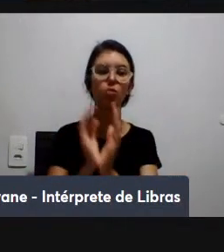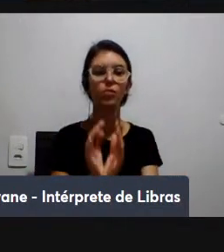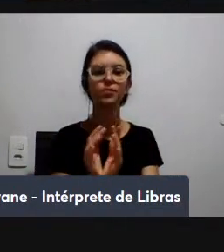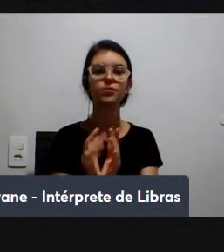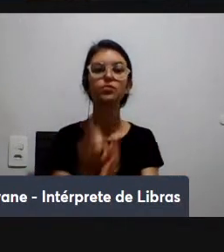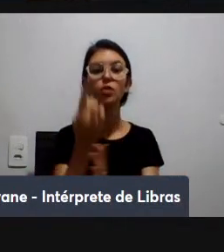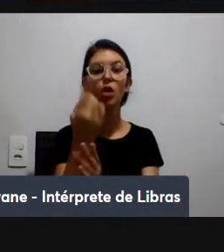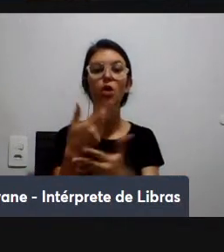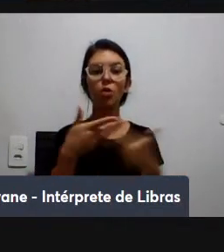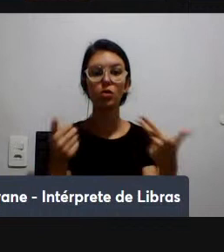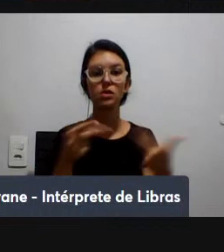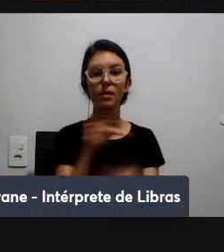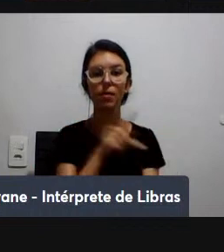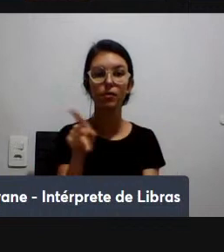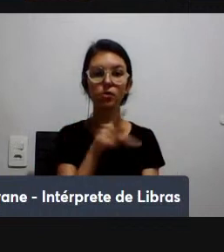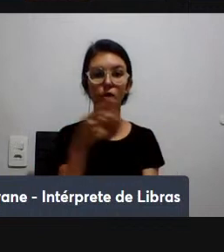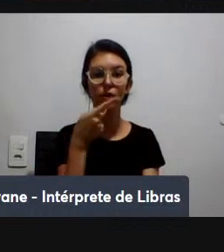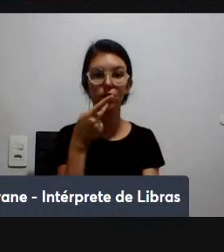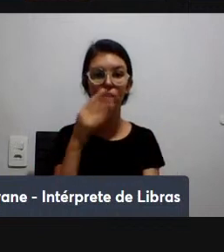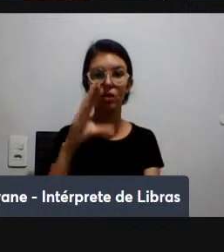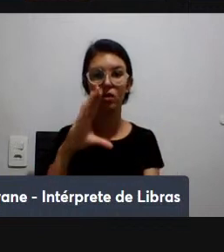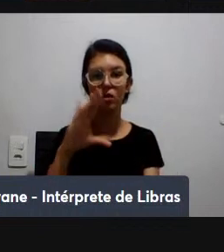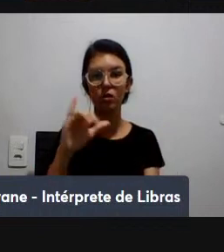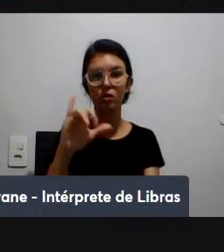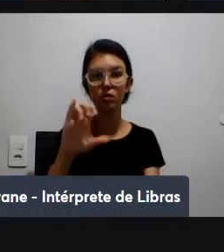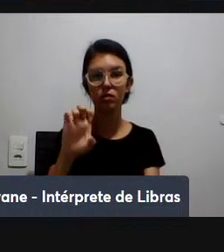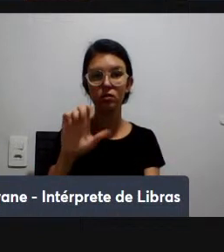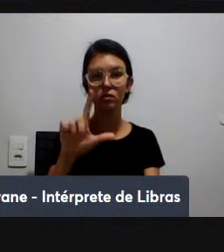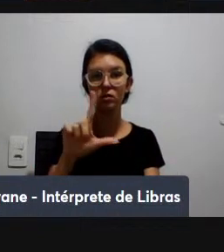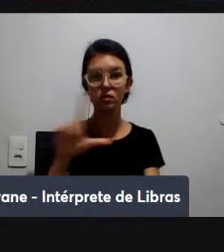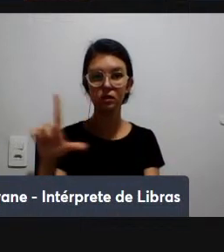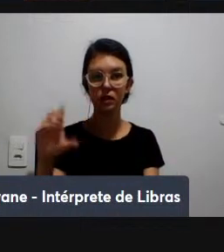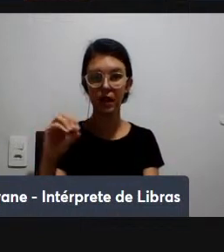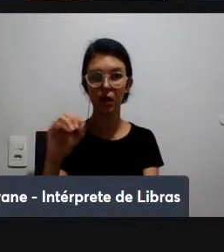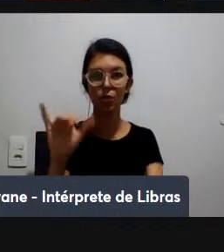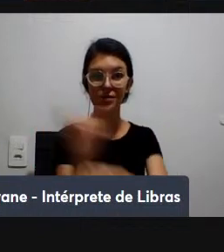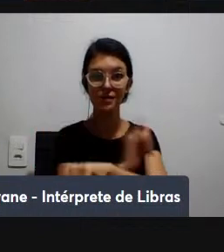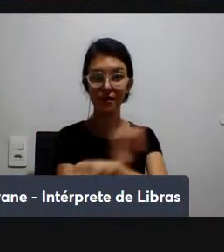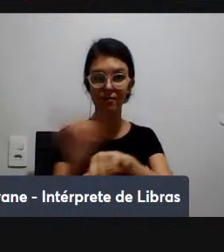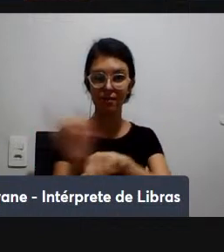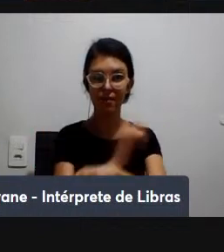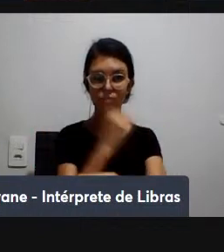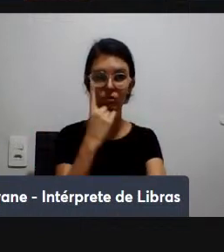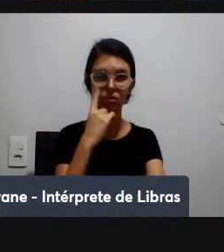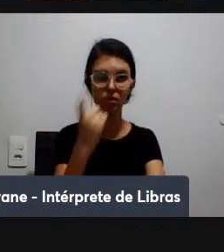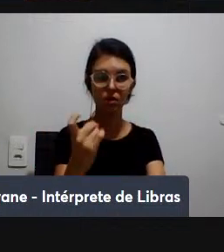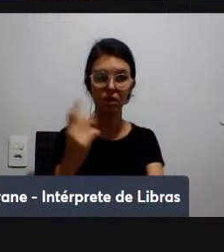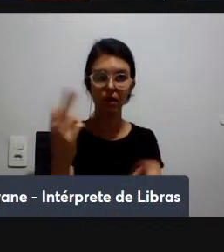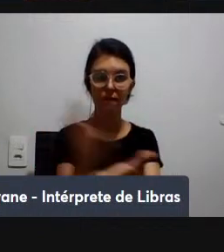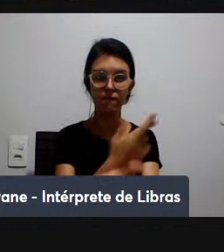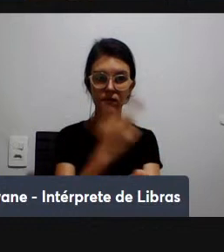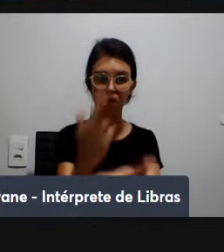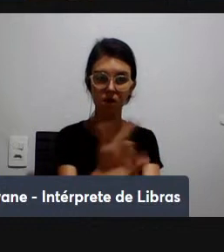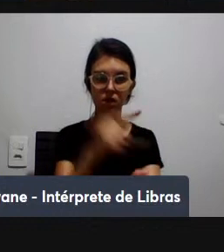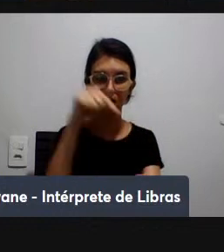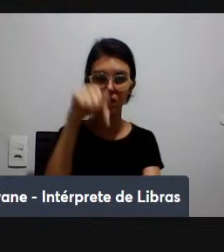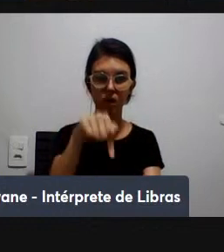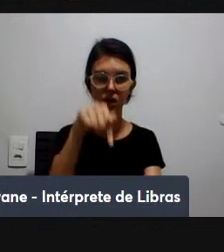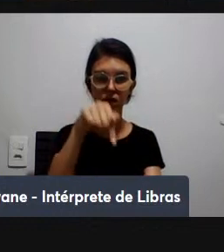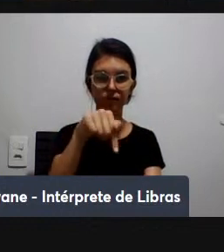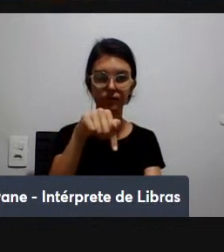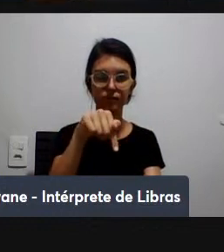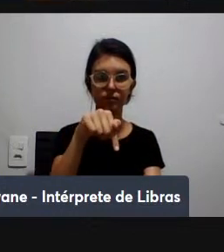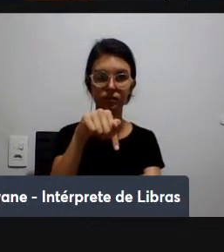em relação ao Cielo, né, como uma estratégia interessante que nossas revistas aqui na, né,